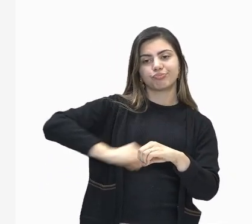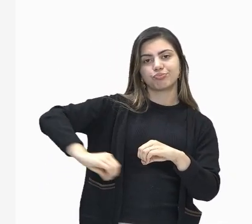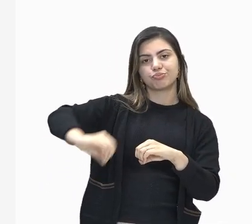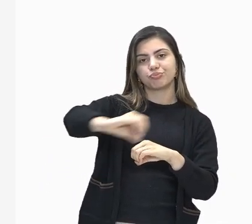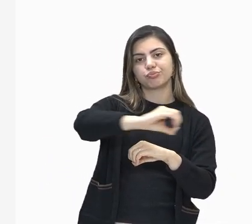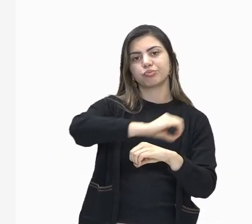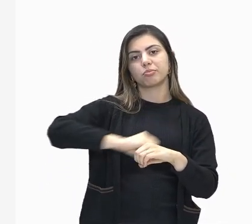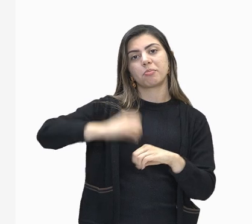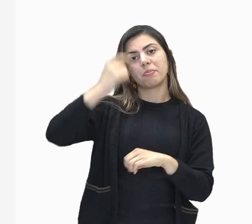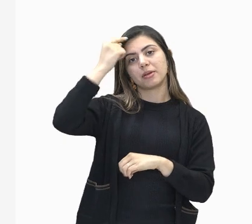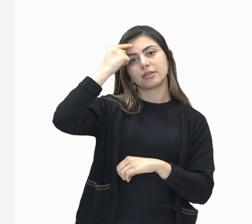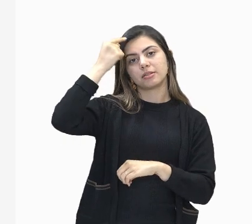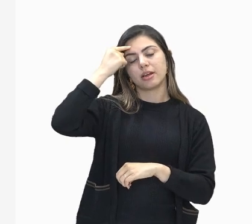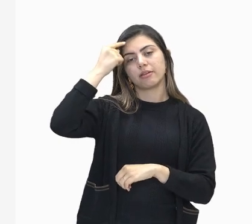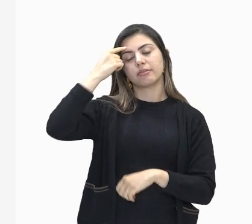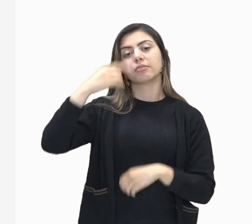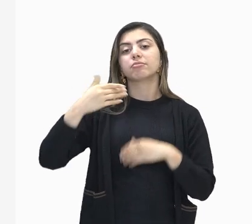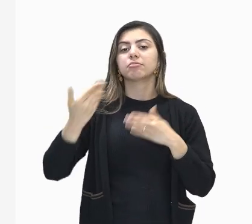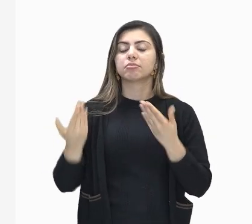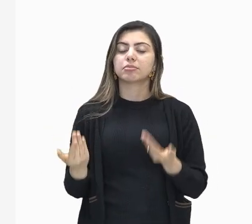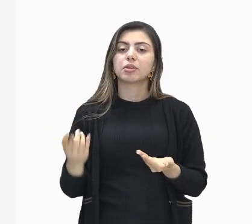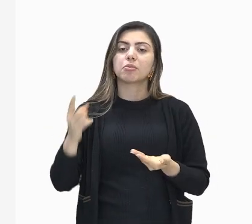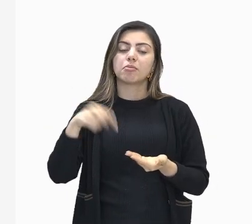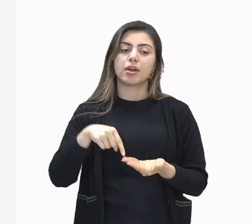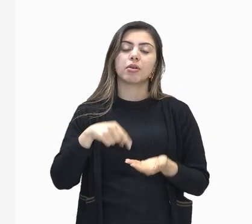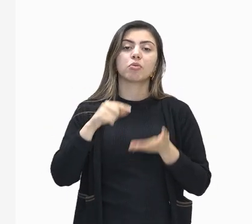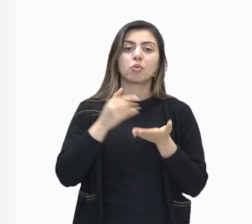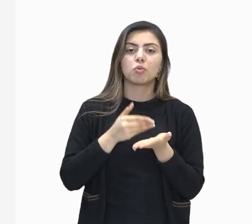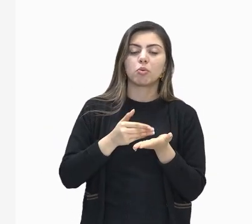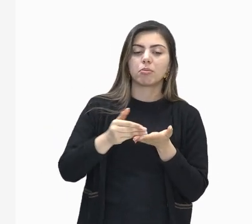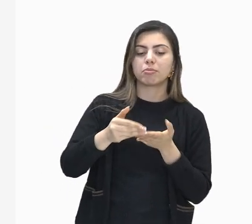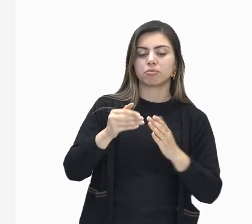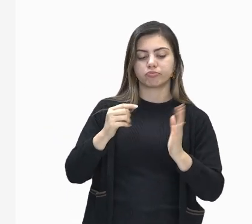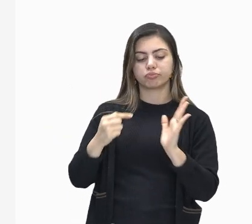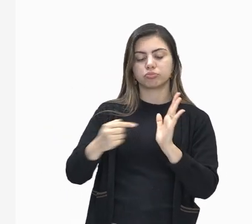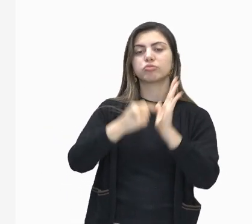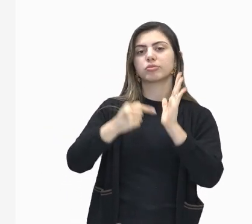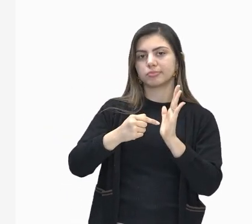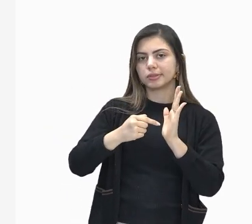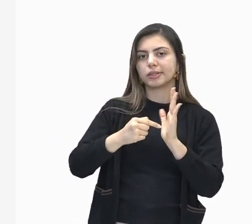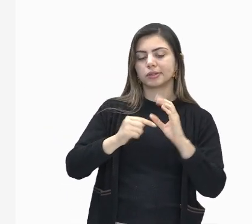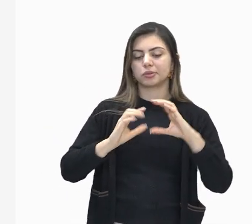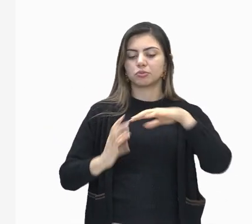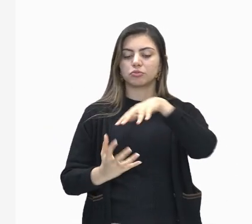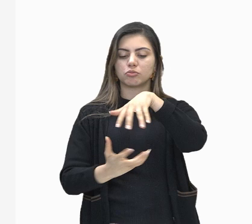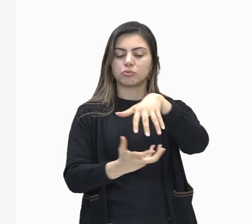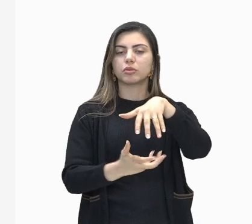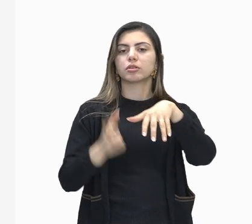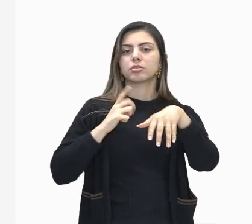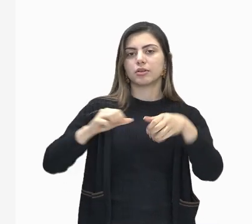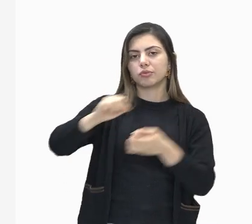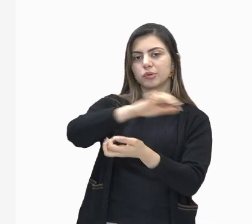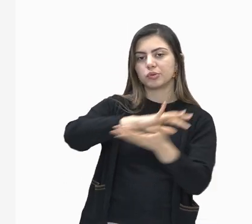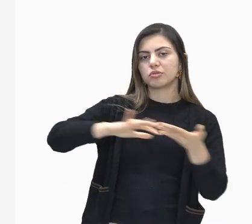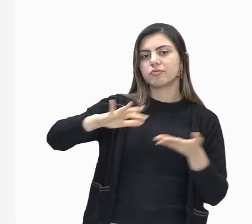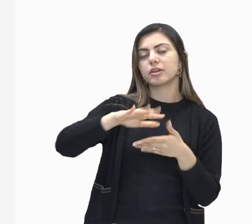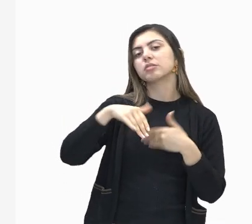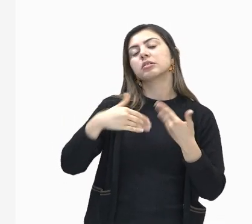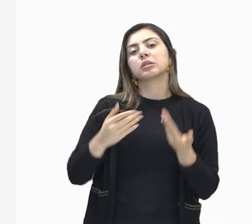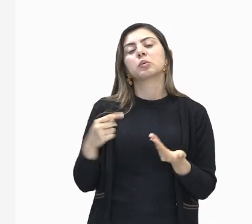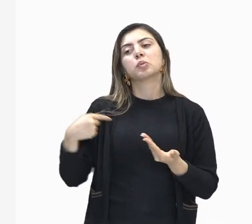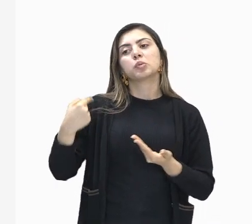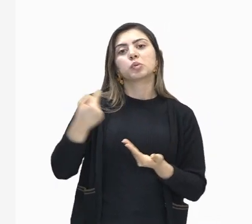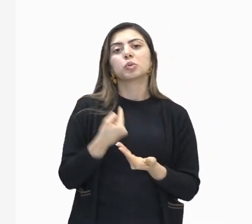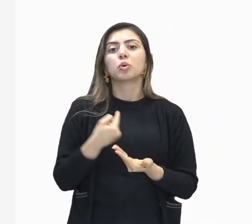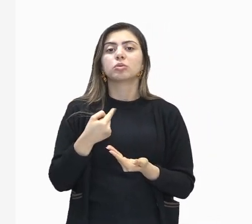girando ao redor da Terra. A Terra era considerada o centro do universo. Esse modelo perdurou por muito tempo. Foi um modelo aceito